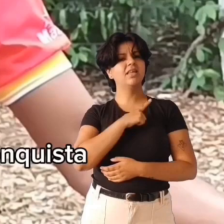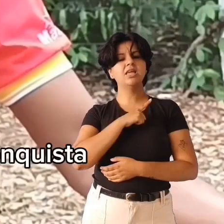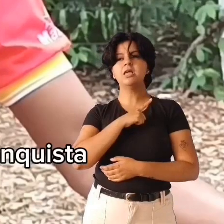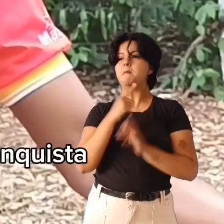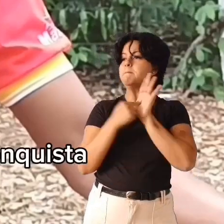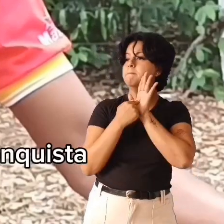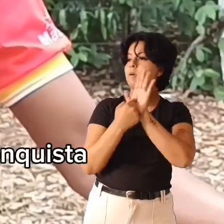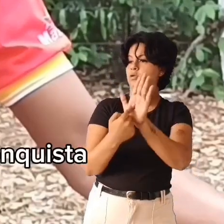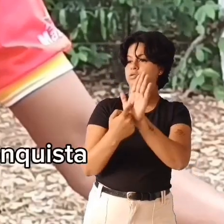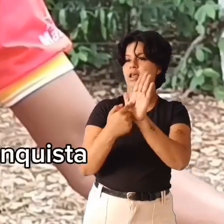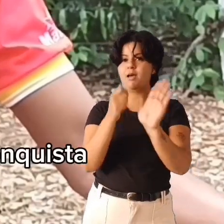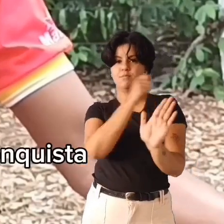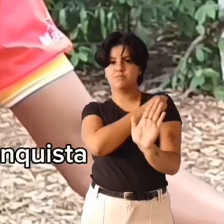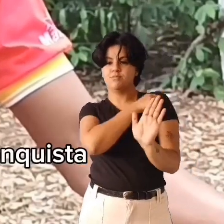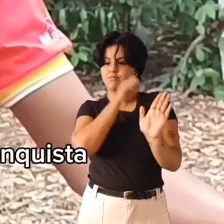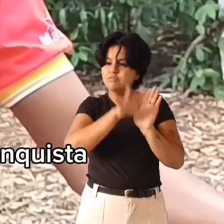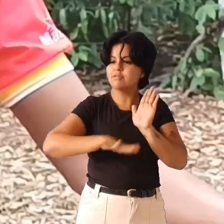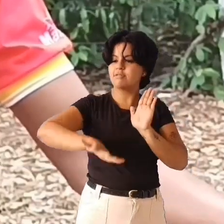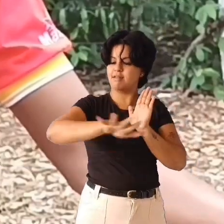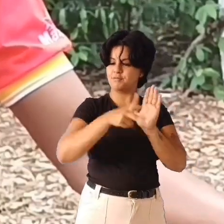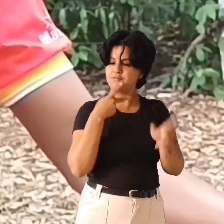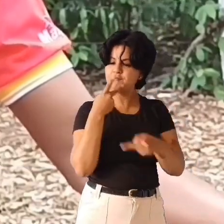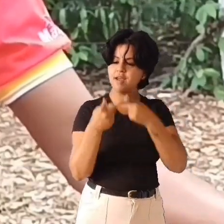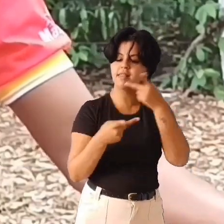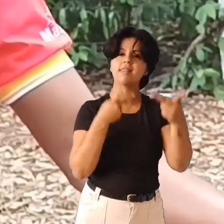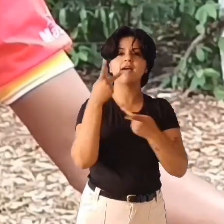que levar para os nossos alunos isso, essa conquista.